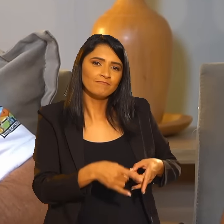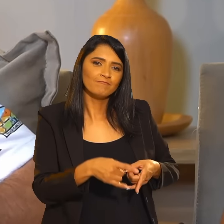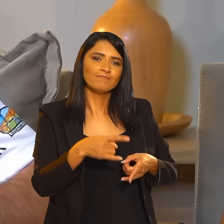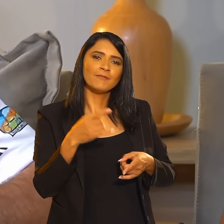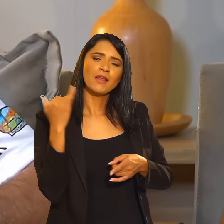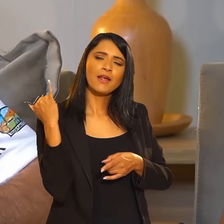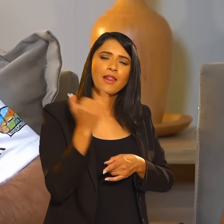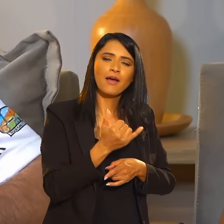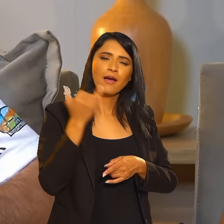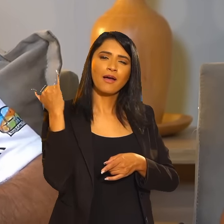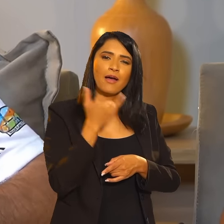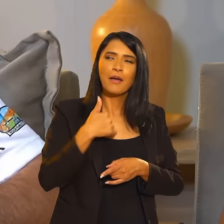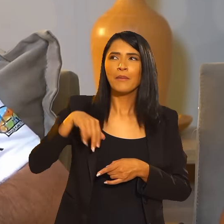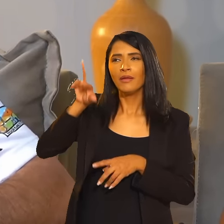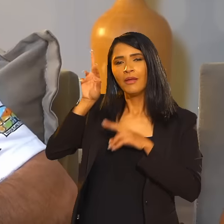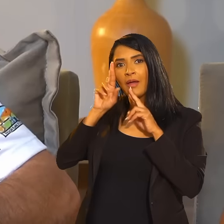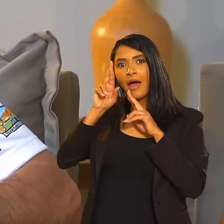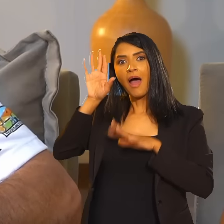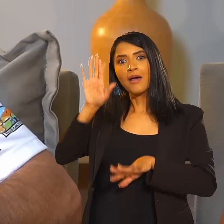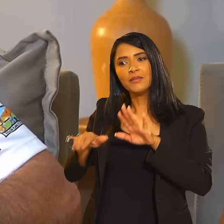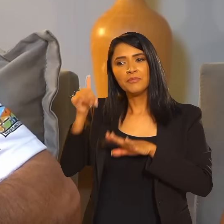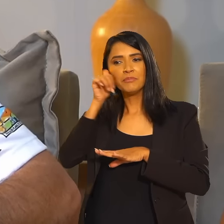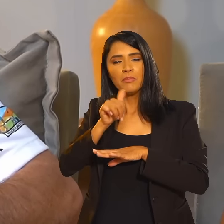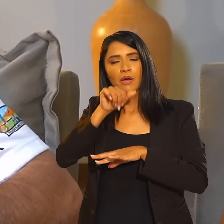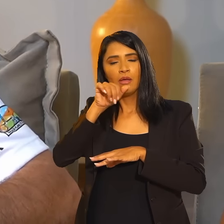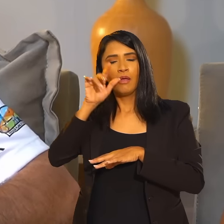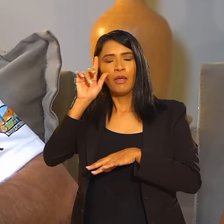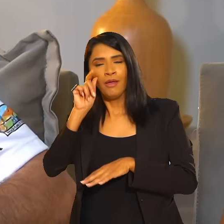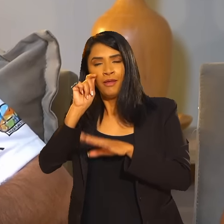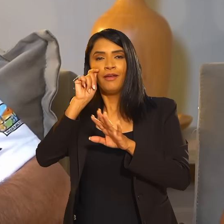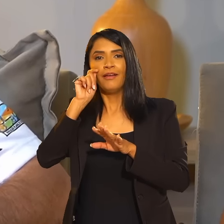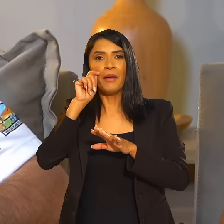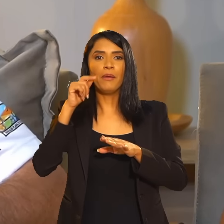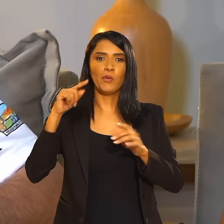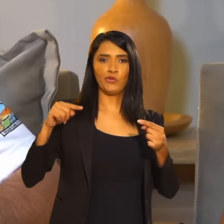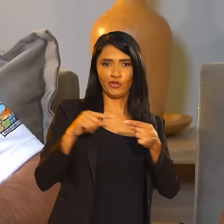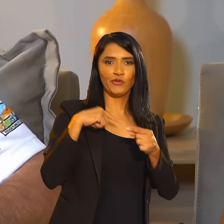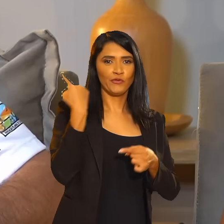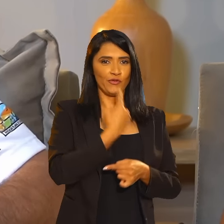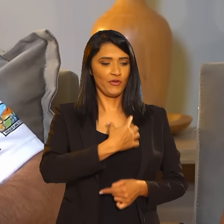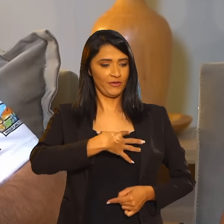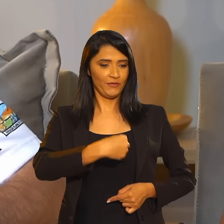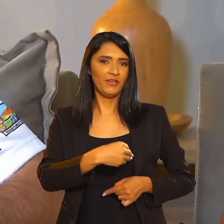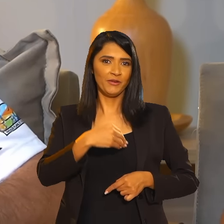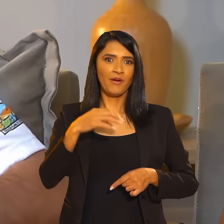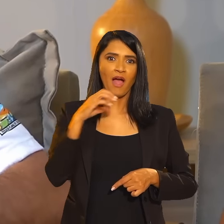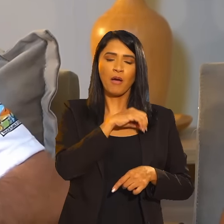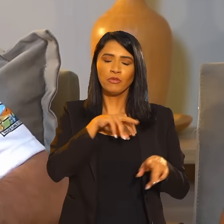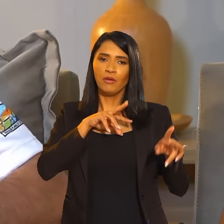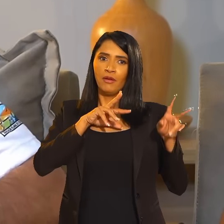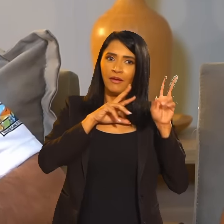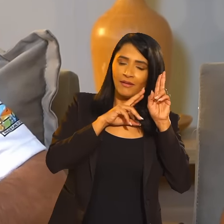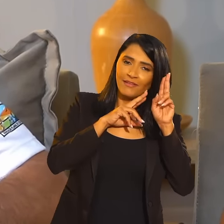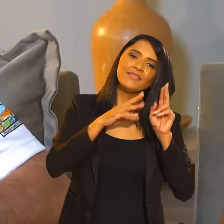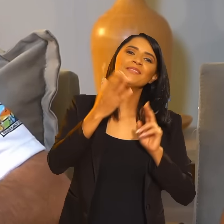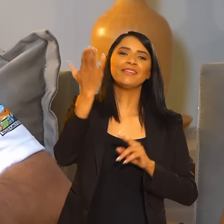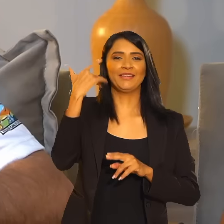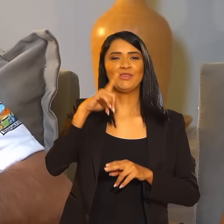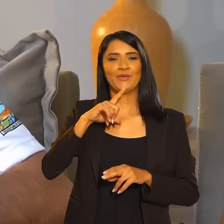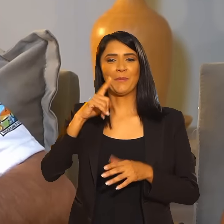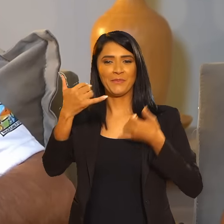para a gente dormir. Às vezes ela dormia antes da gente, mas o objetivo era para a gente dormir. Né? Lá a gente tinha uma